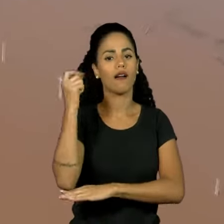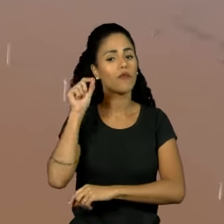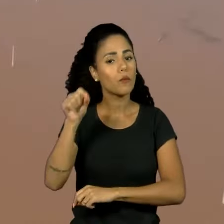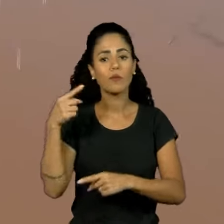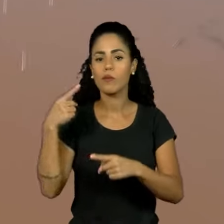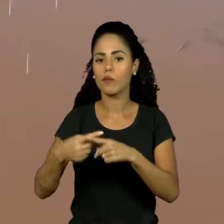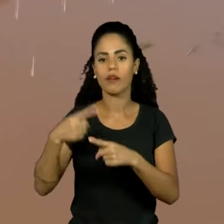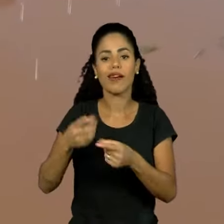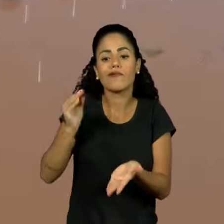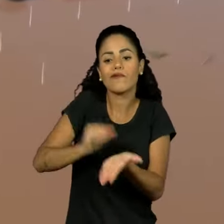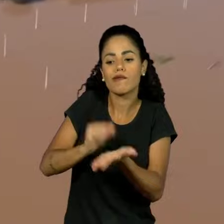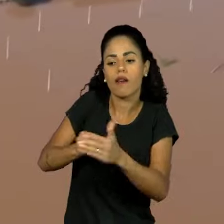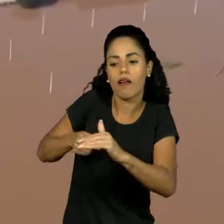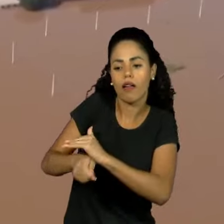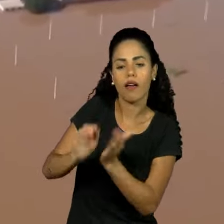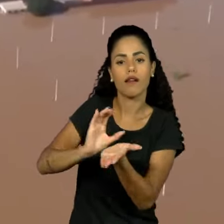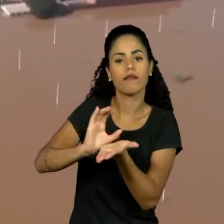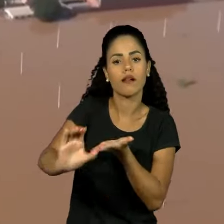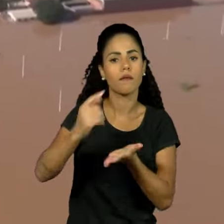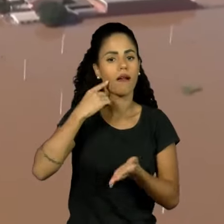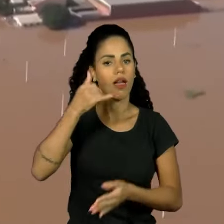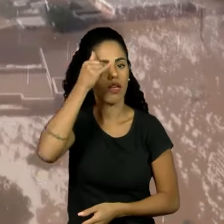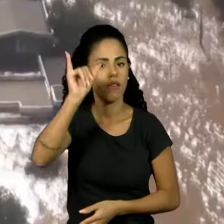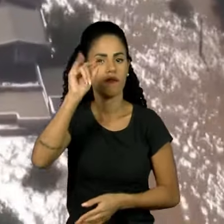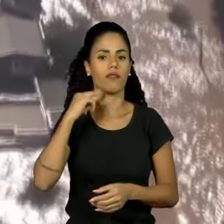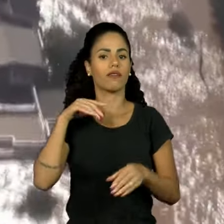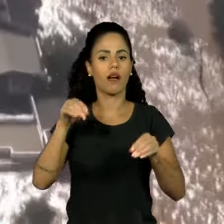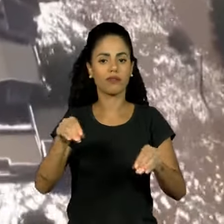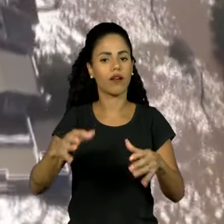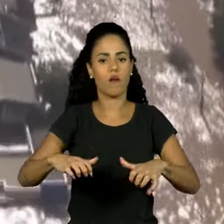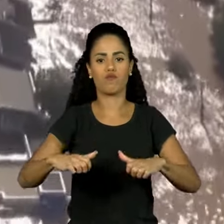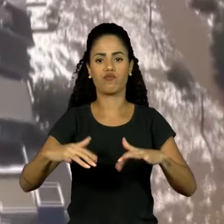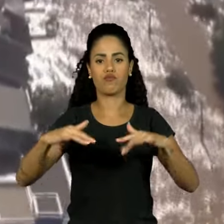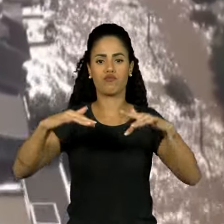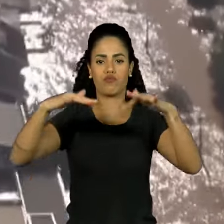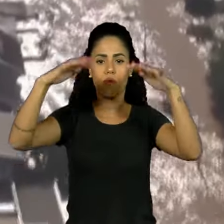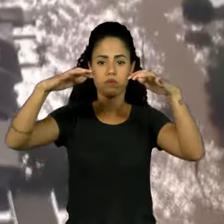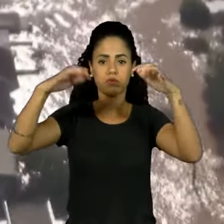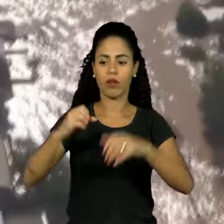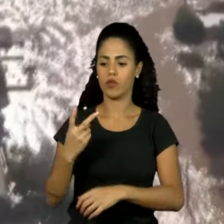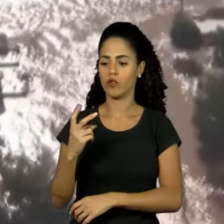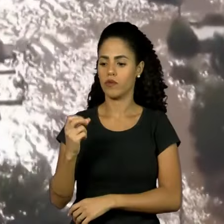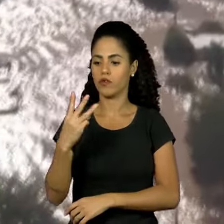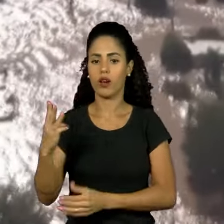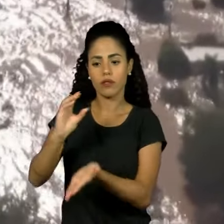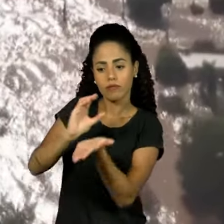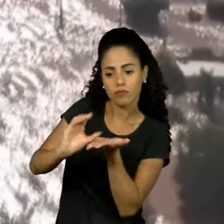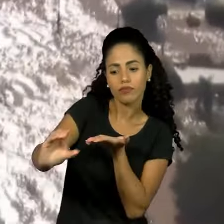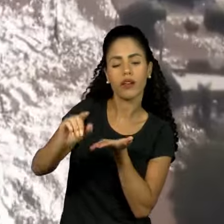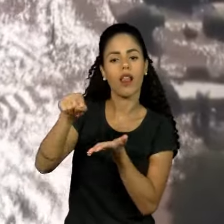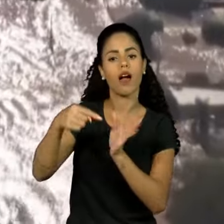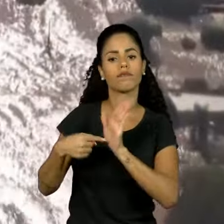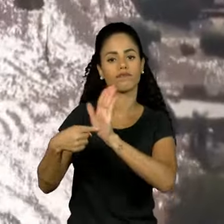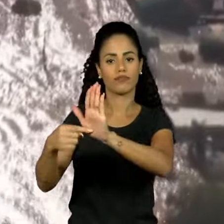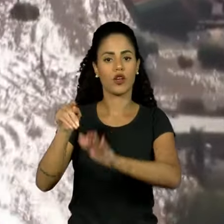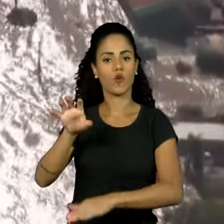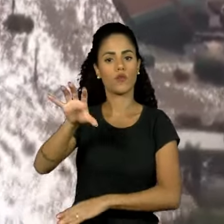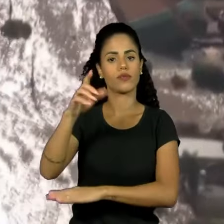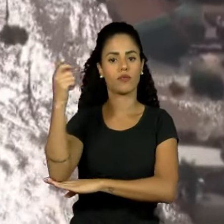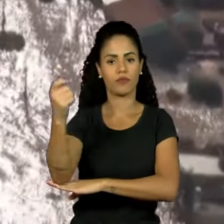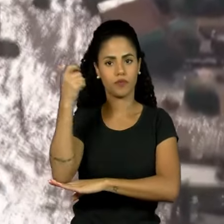falta de investimento na prevenção de enchentes. Em 2023, o orçamento municipal na capital, para esse